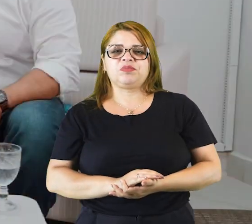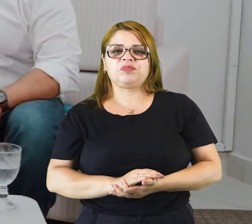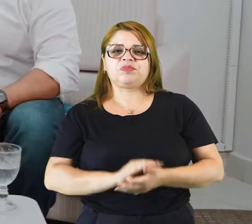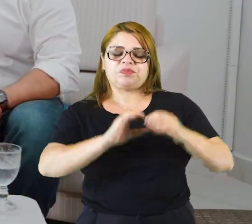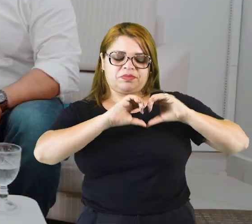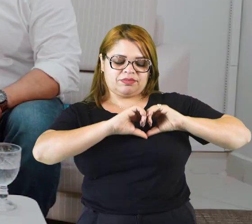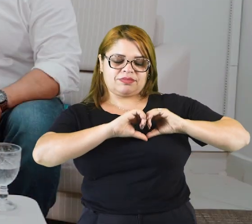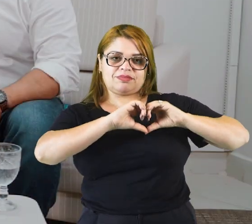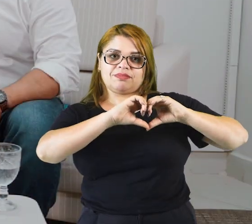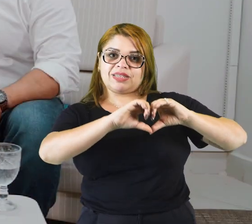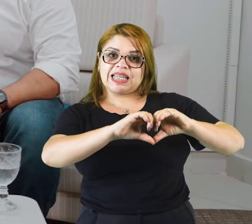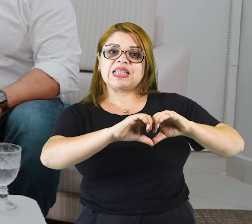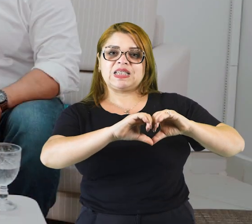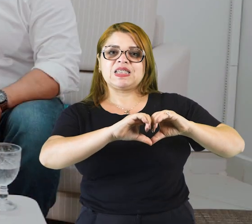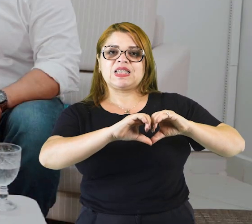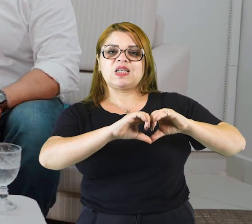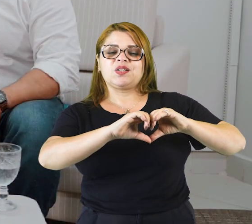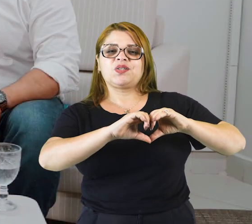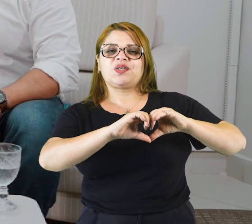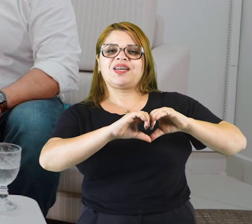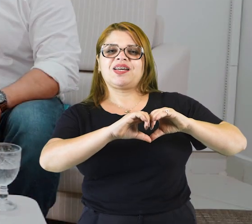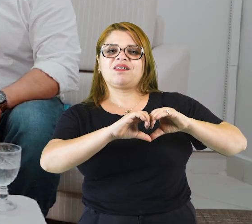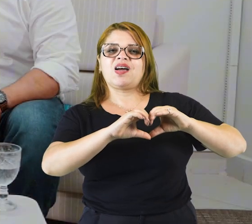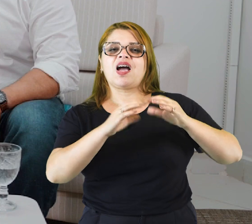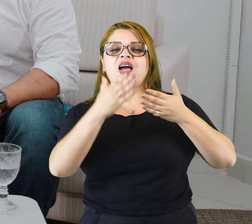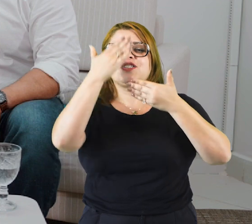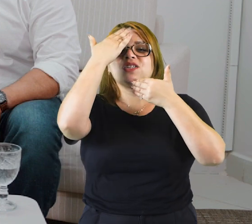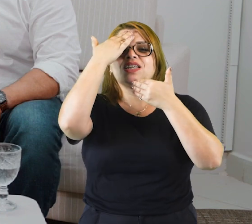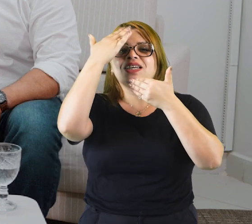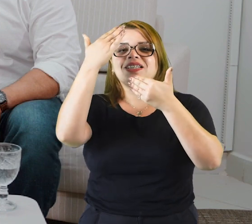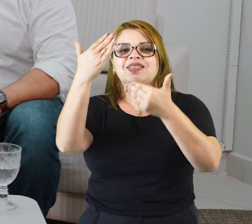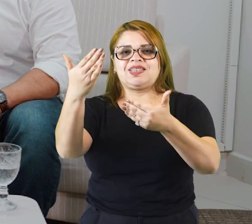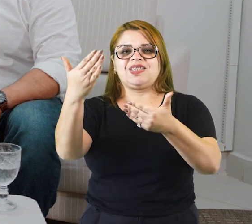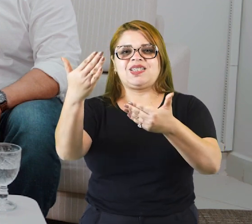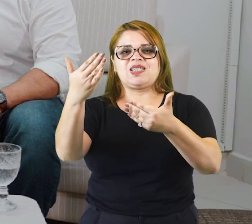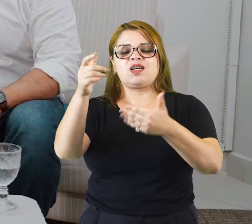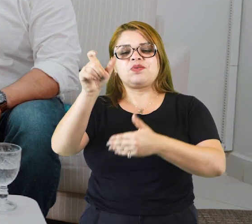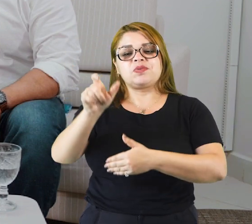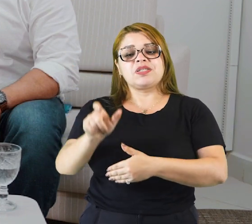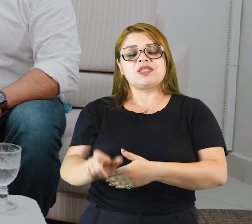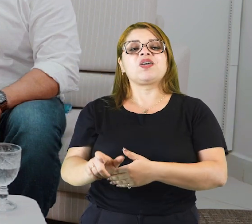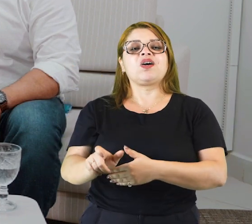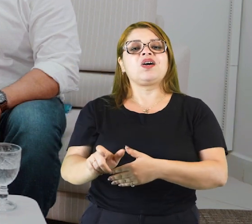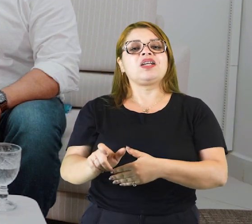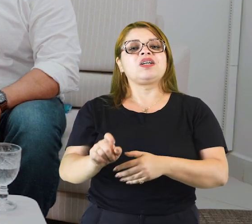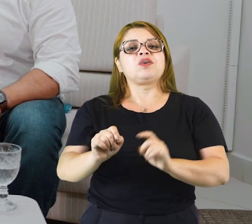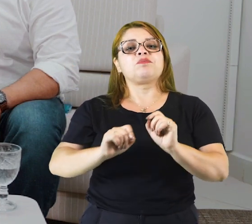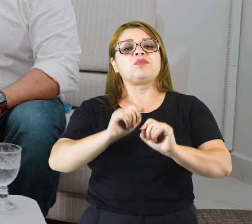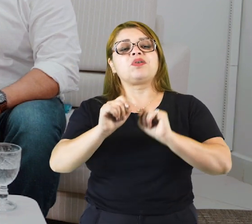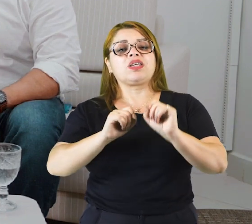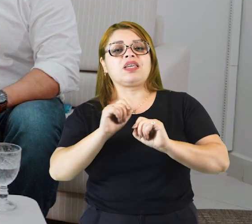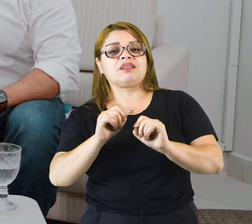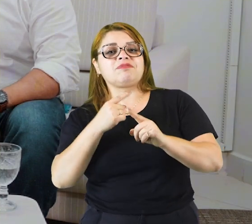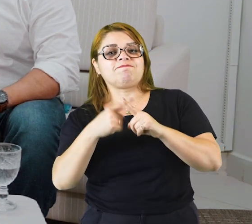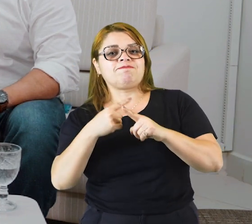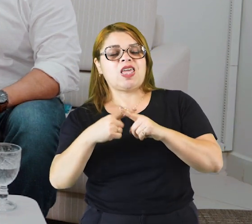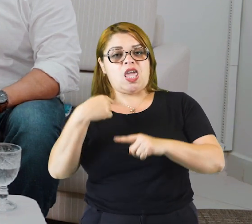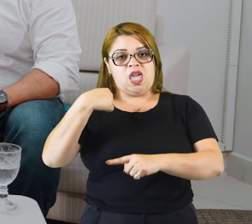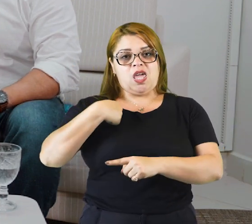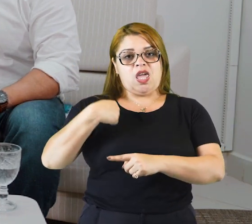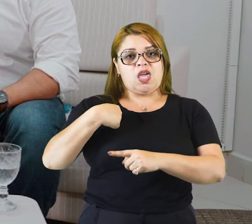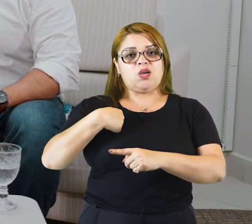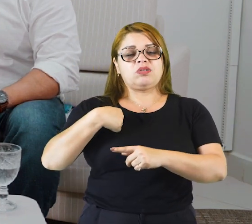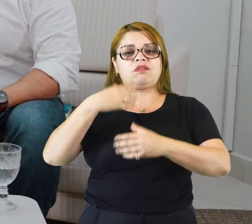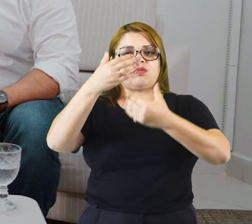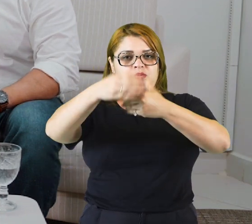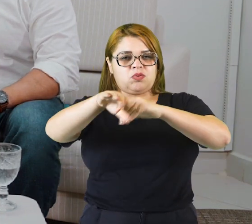Do fundo do meu coração, essa mensagem é de agradecimento para a senhora, justamente quando eu estava